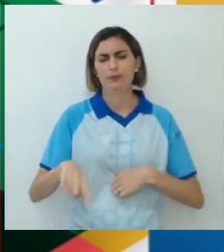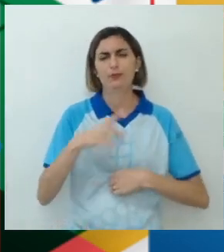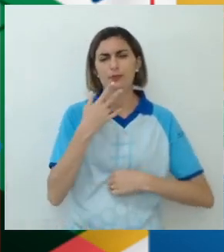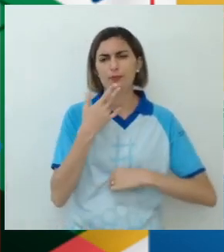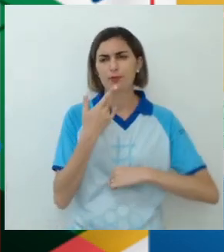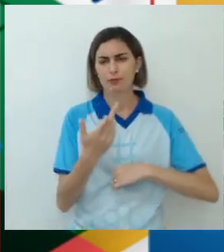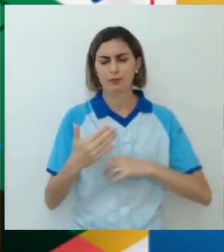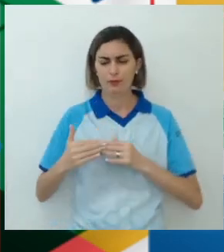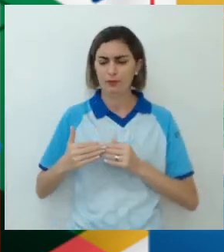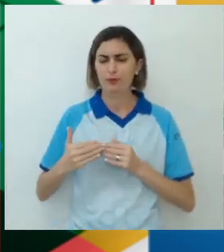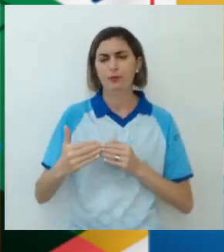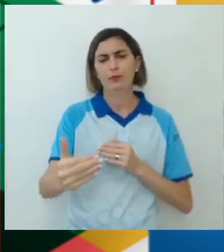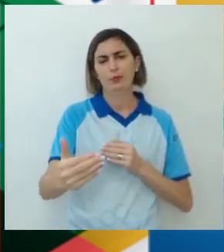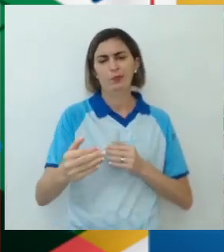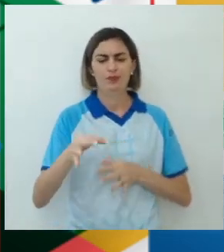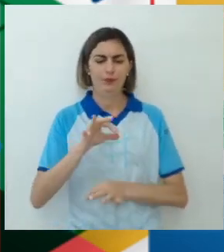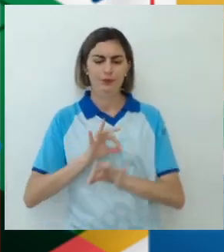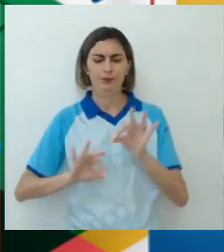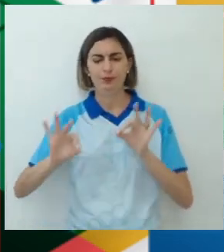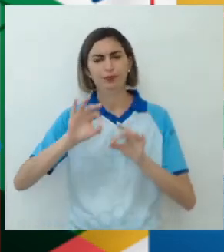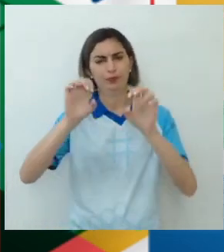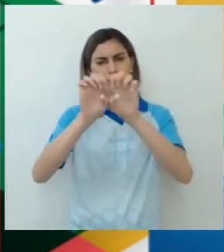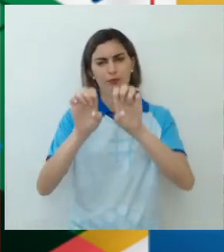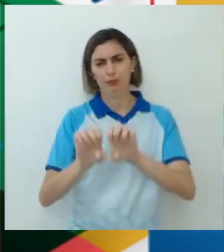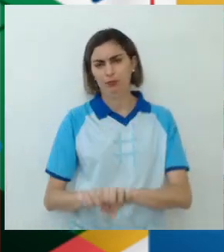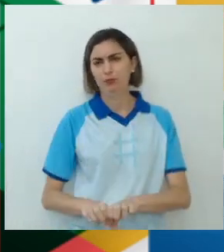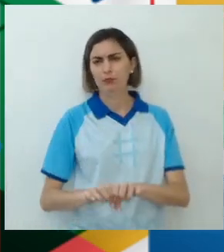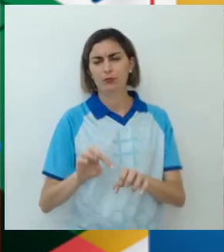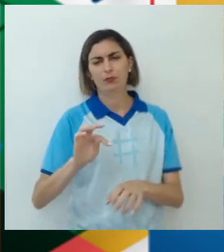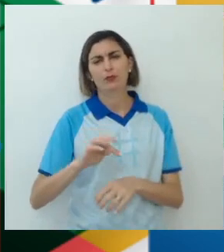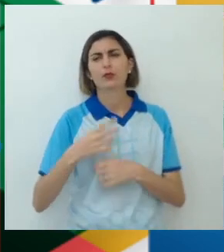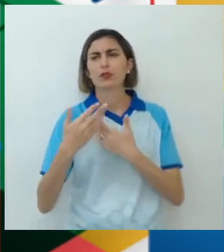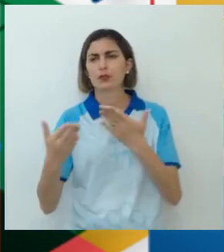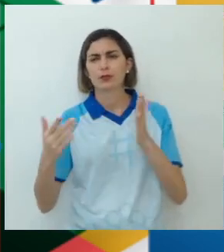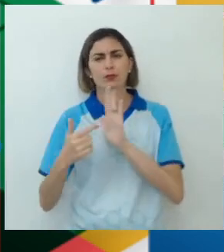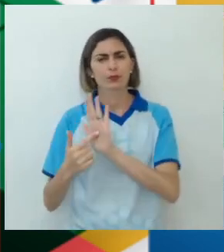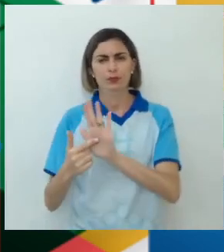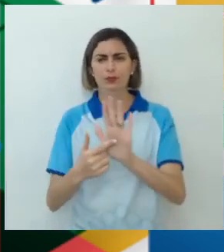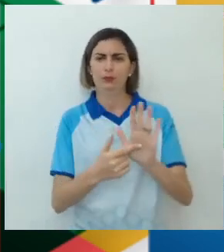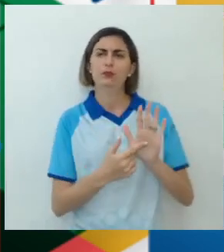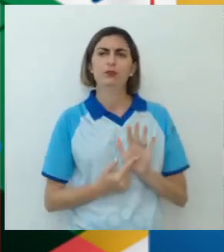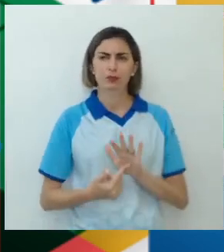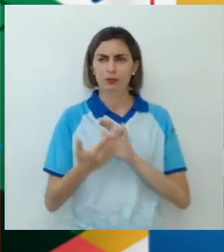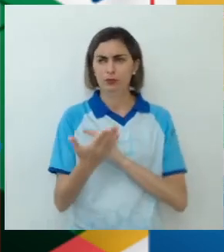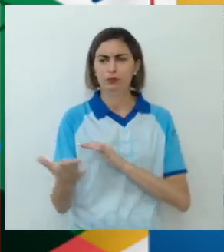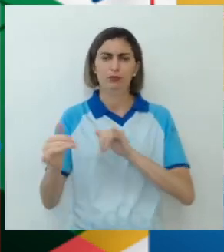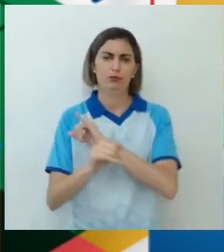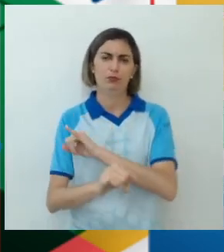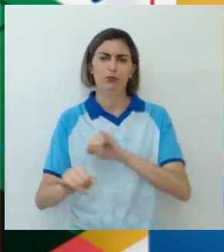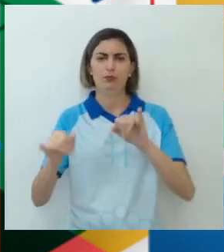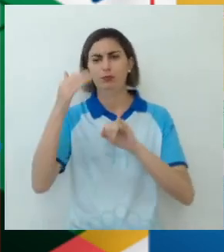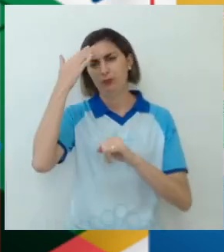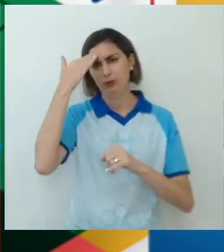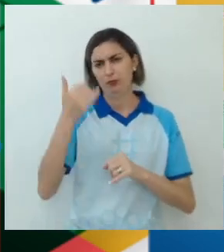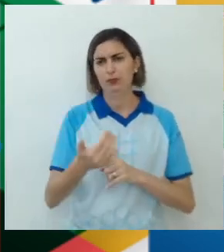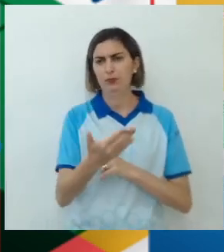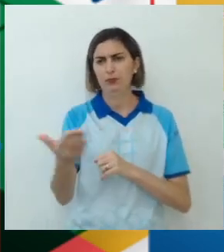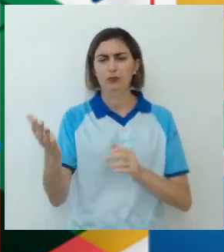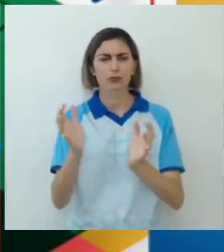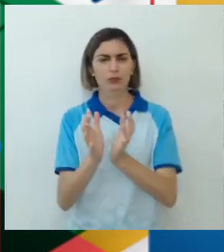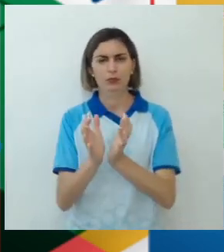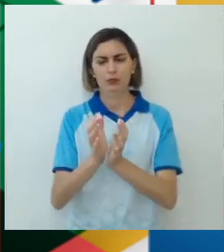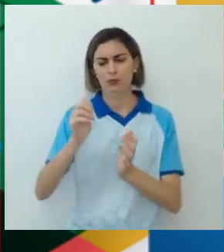olha, a partir da fórmula estrutural do triptofano, apresentada neste enunciado, e sabendo que o